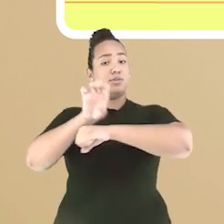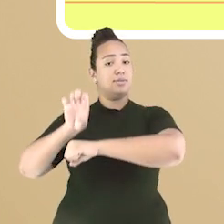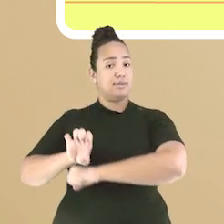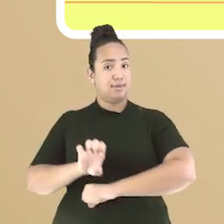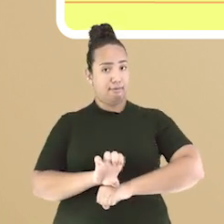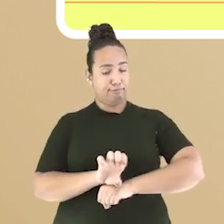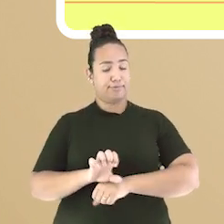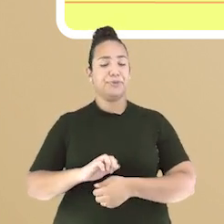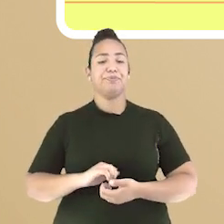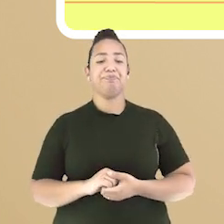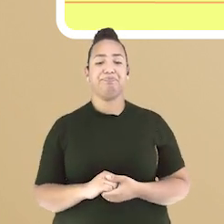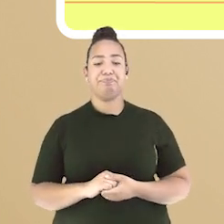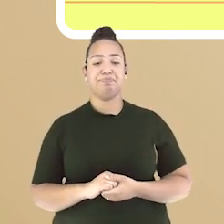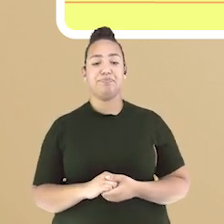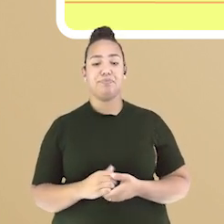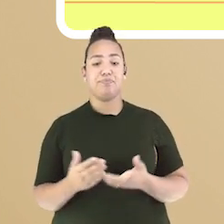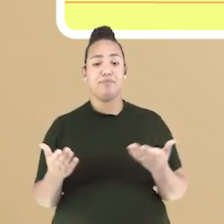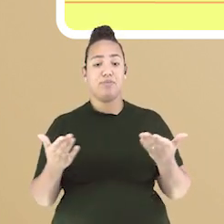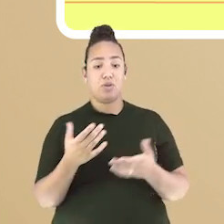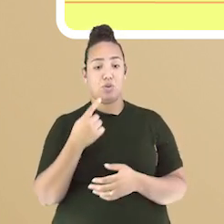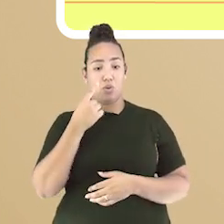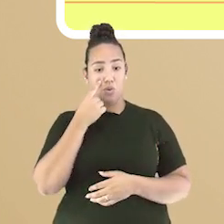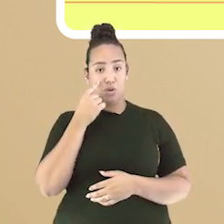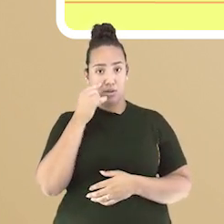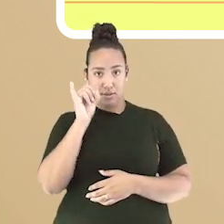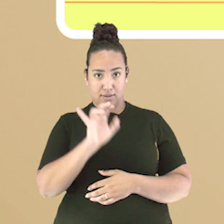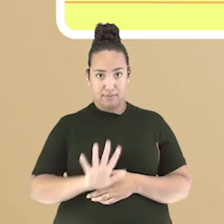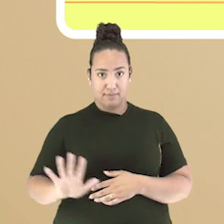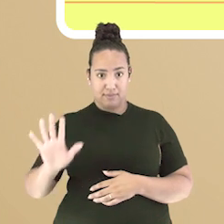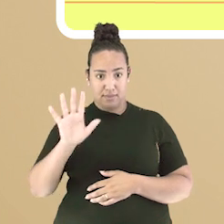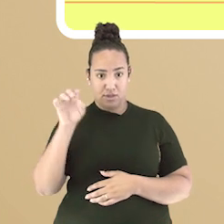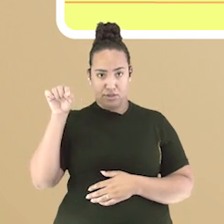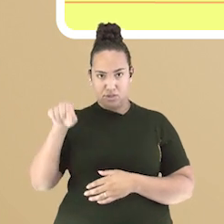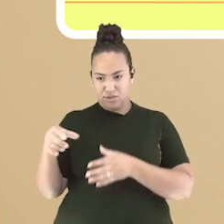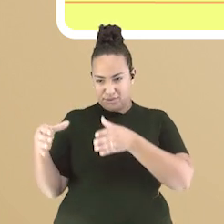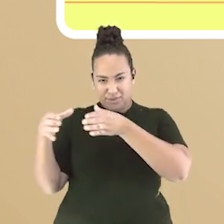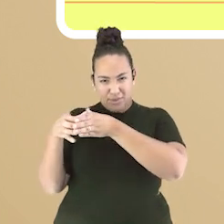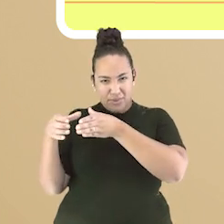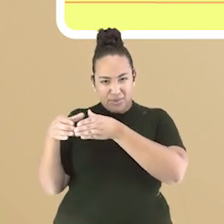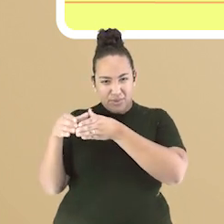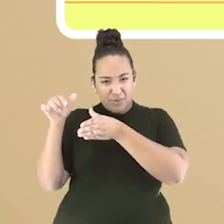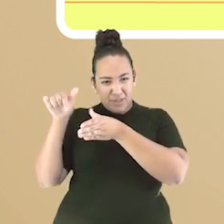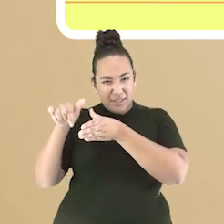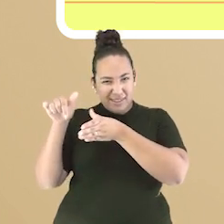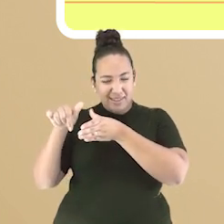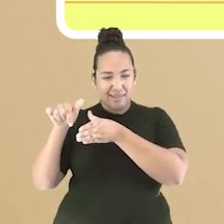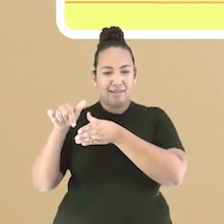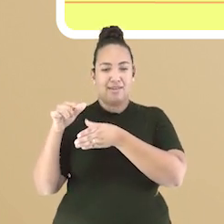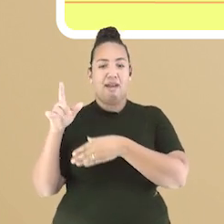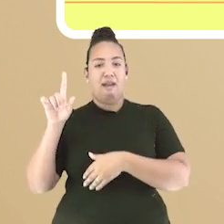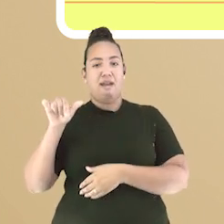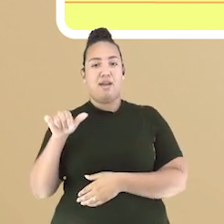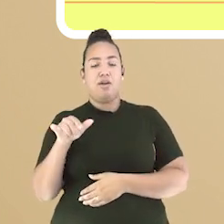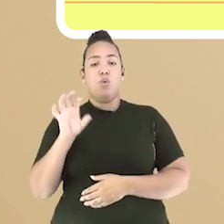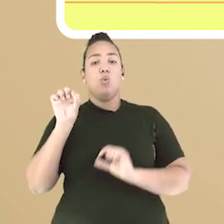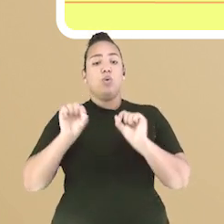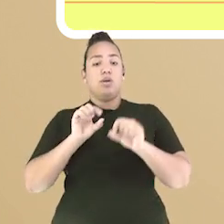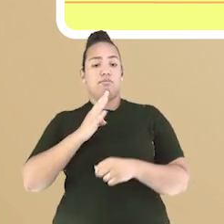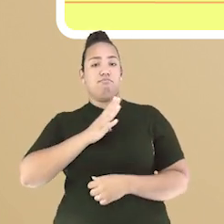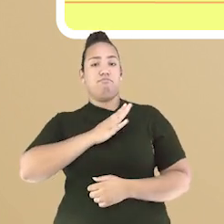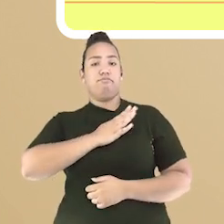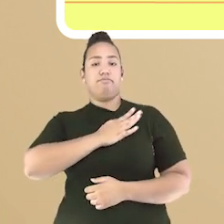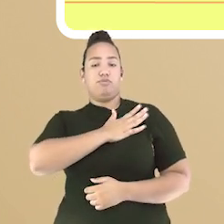gostava de chamar. Já nessa outra imagem, temos esse grupo com esses caras bravos. Eles são exemplos de